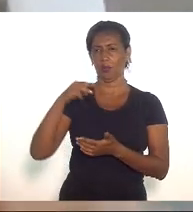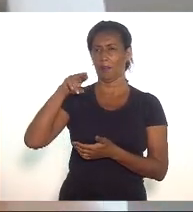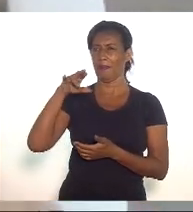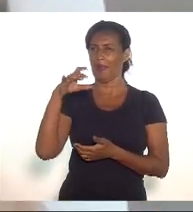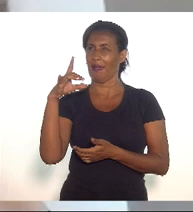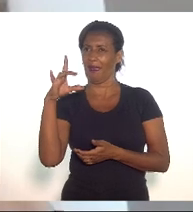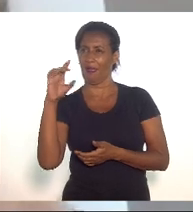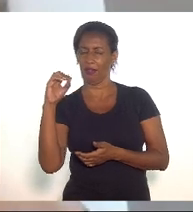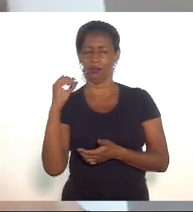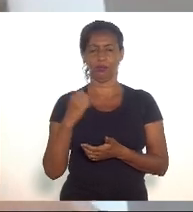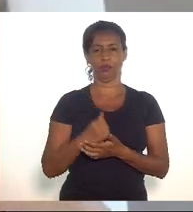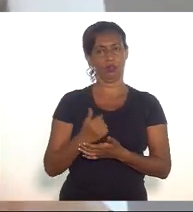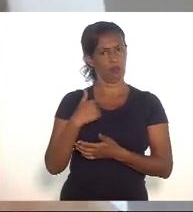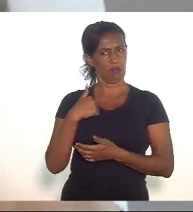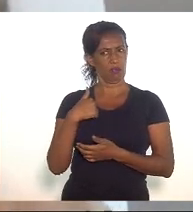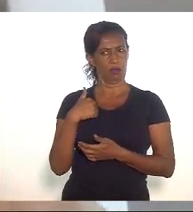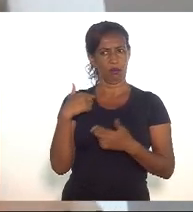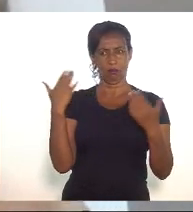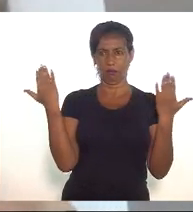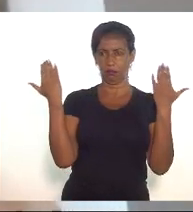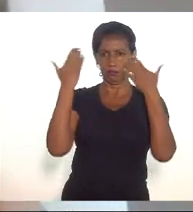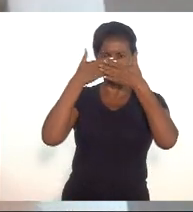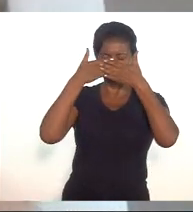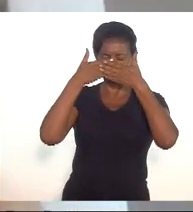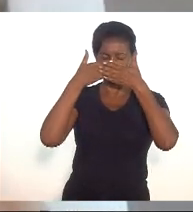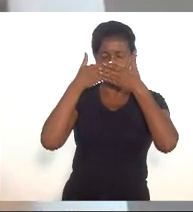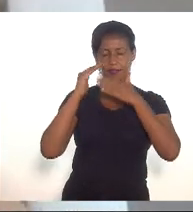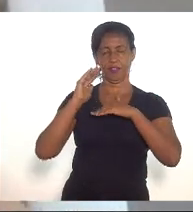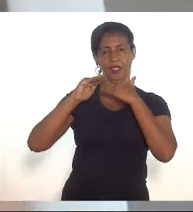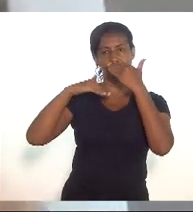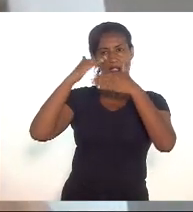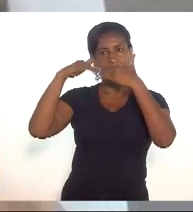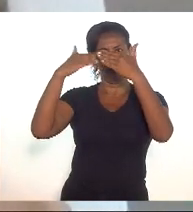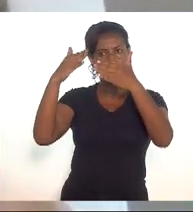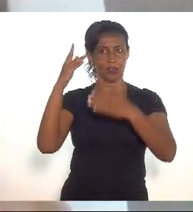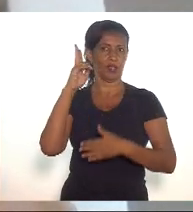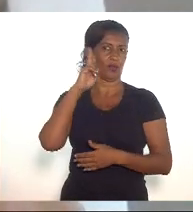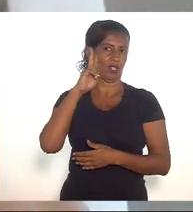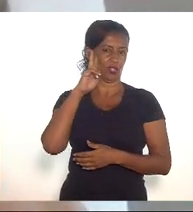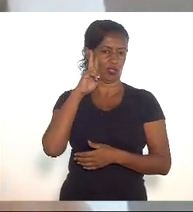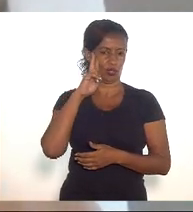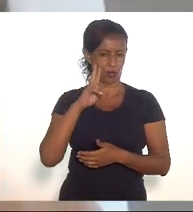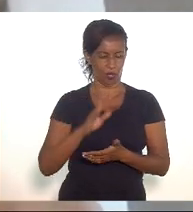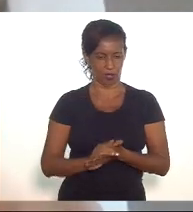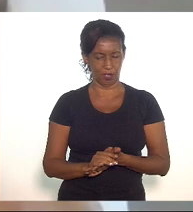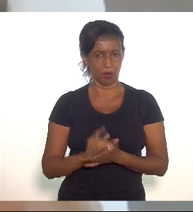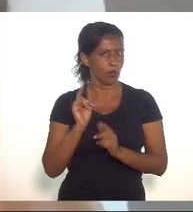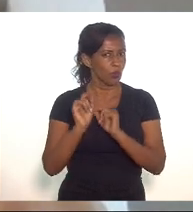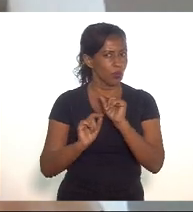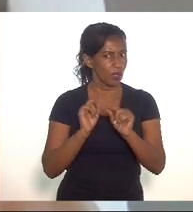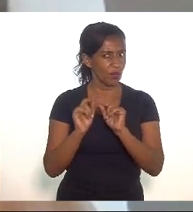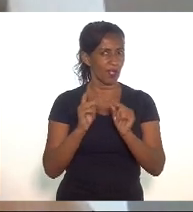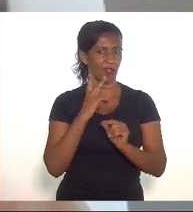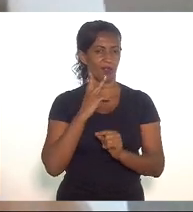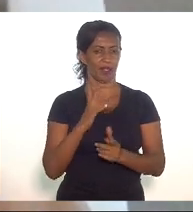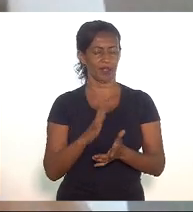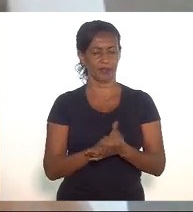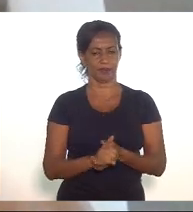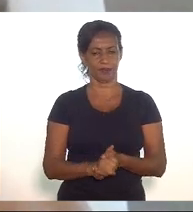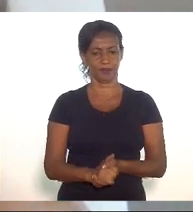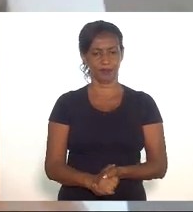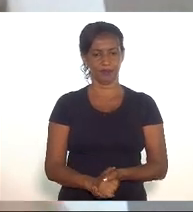mas eu não estou cego à evolução e à história. O que é que eu quero dizer com isso?